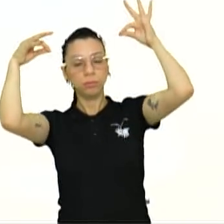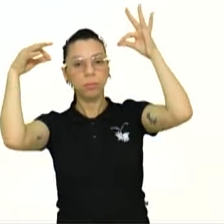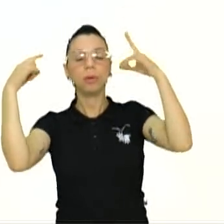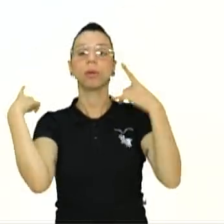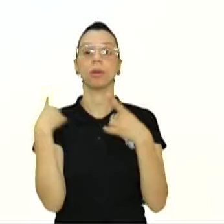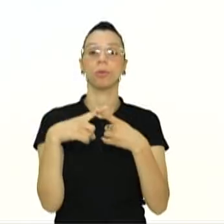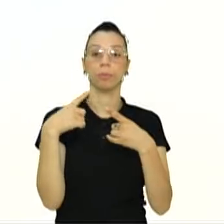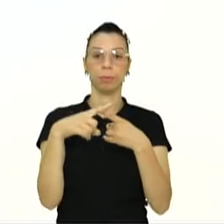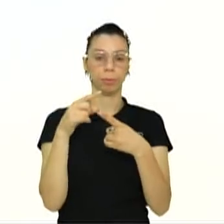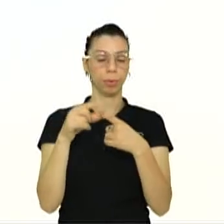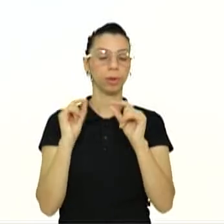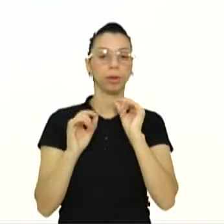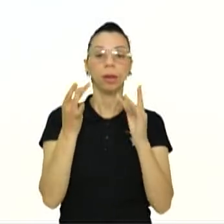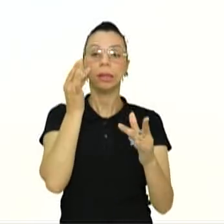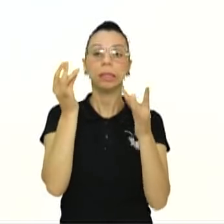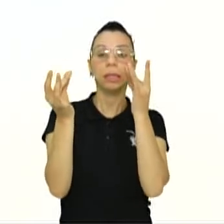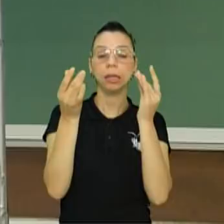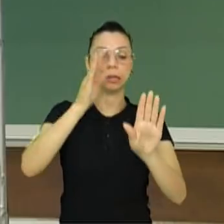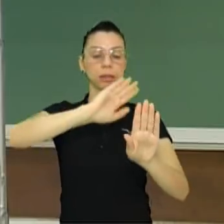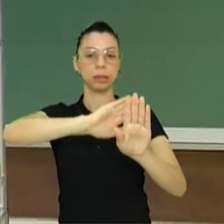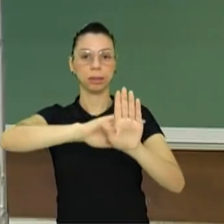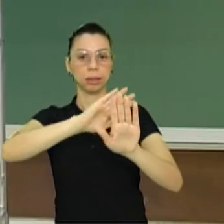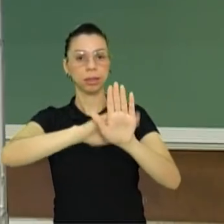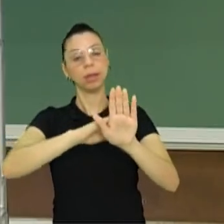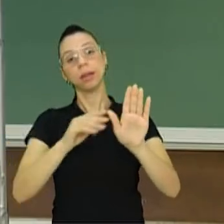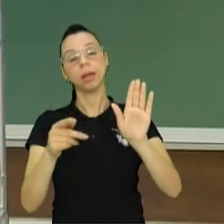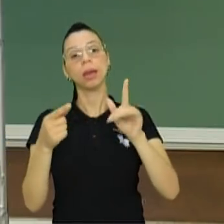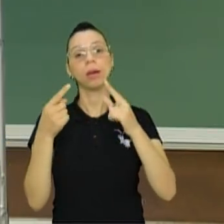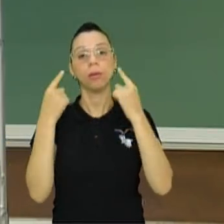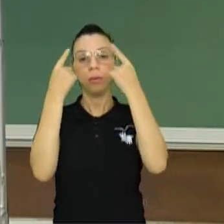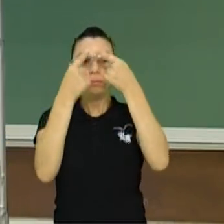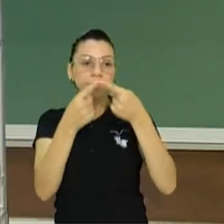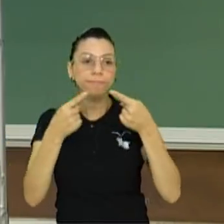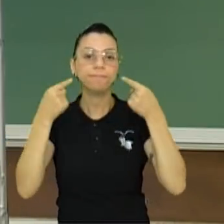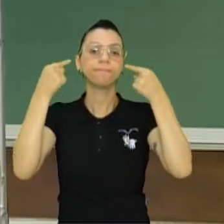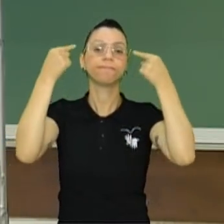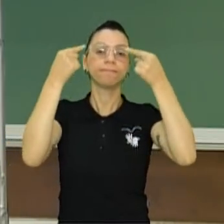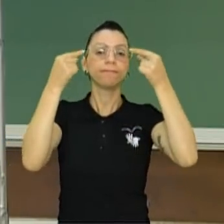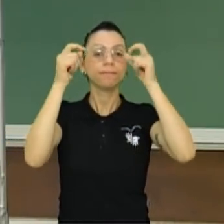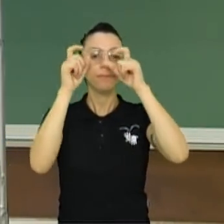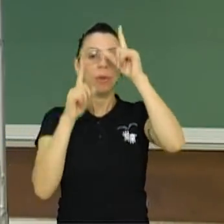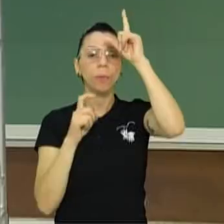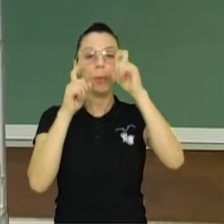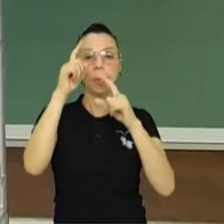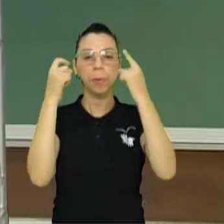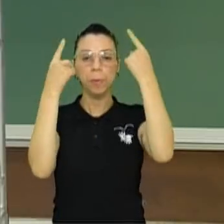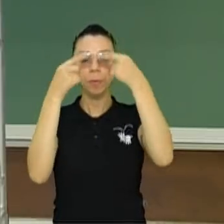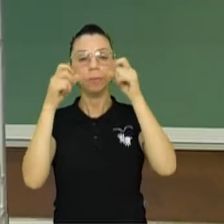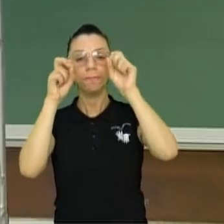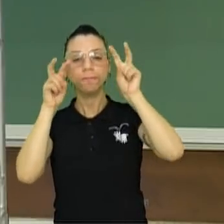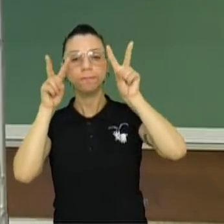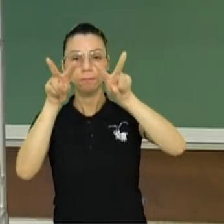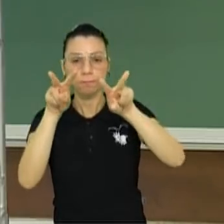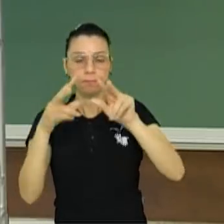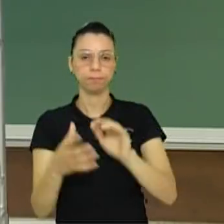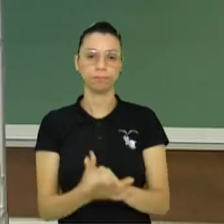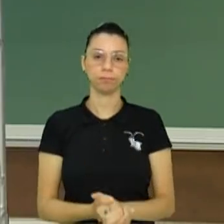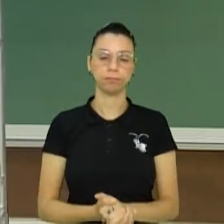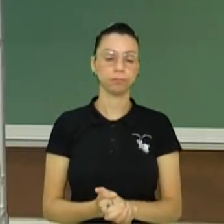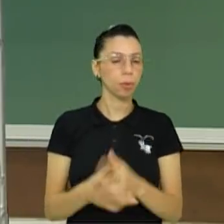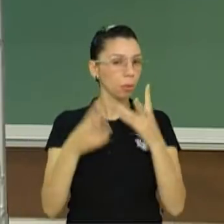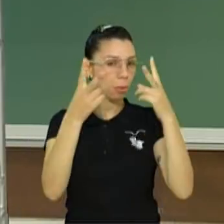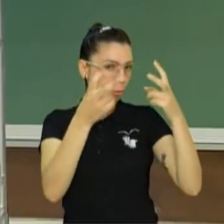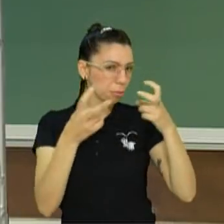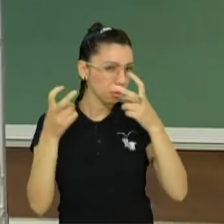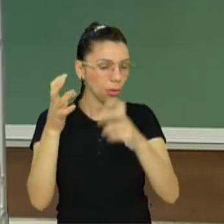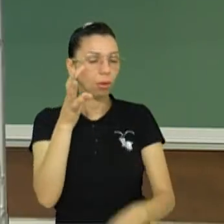por volta desse teatro é a aparência dos olhos, né? As expressões sobre o olhar, tá? Observe